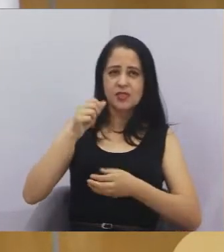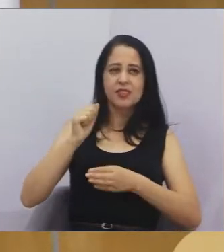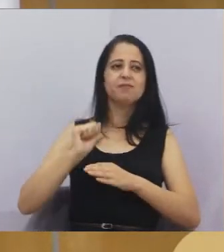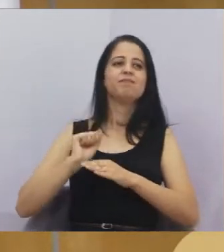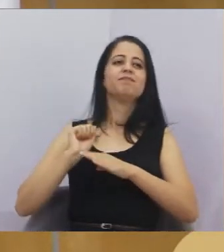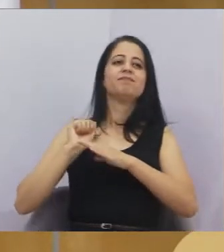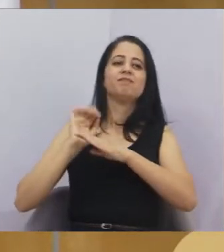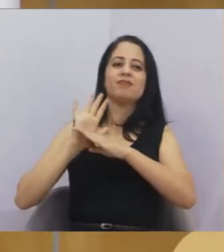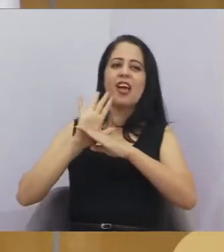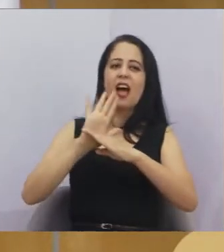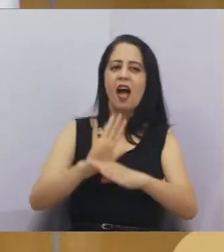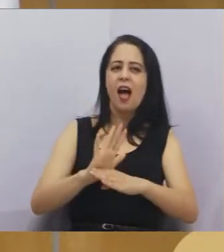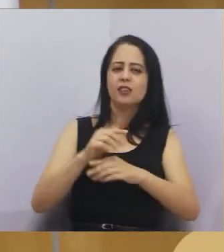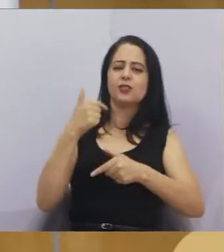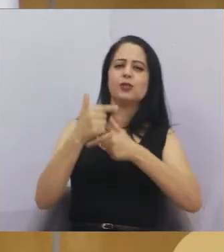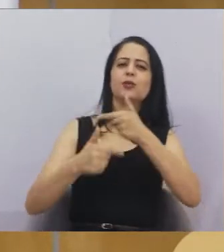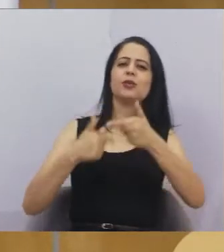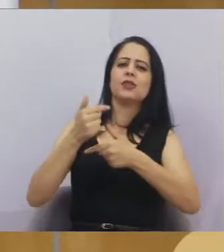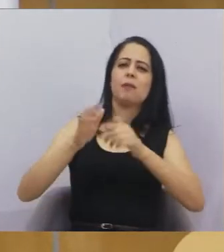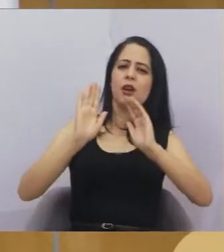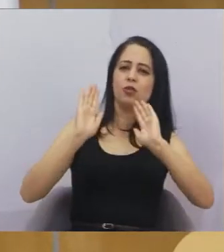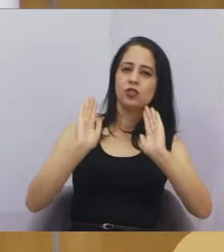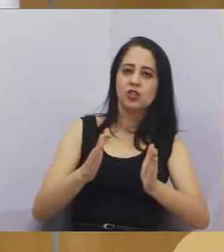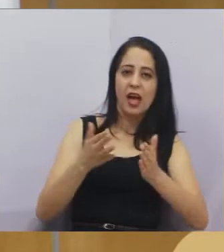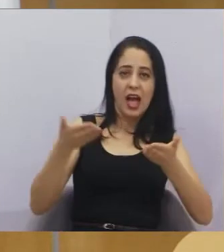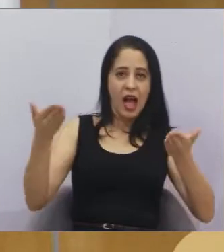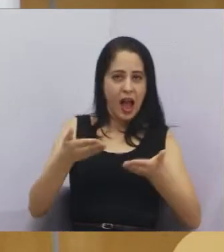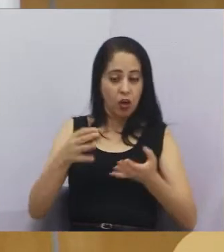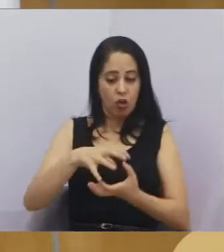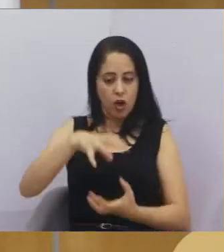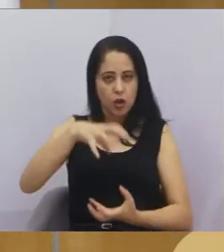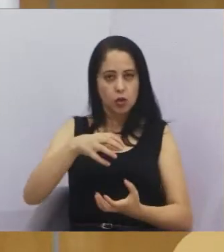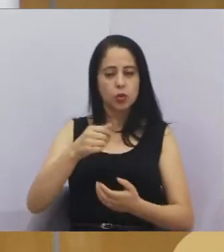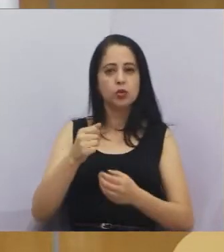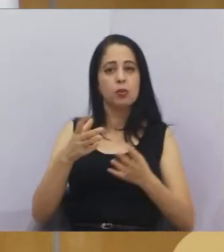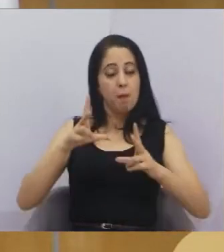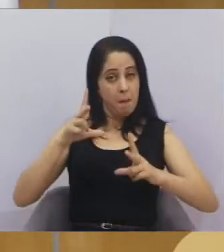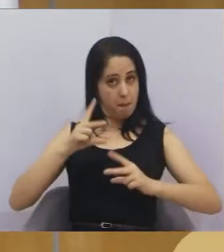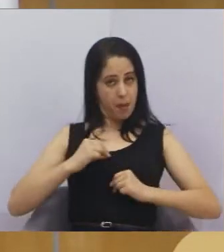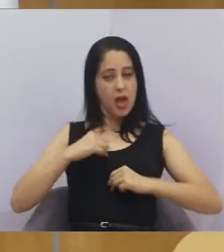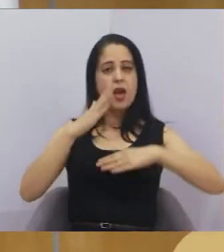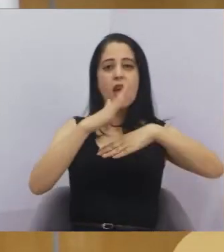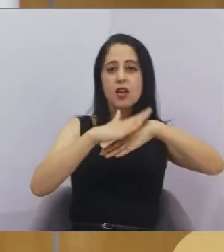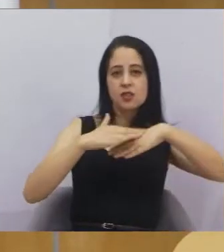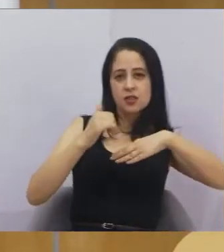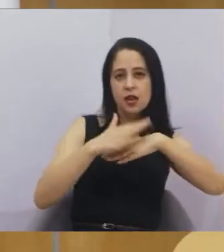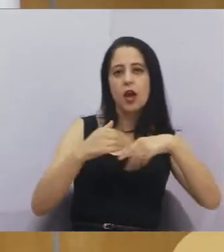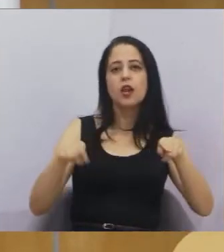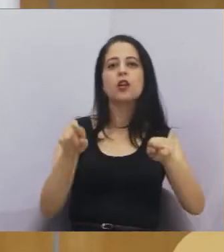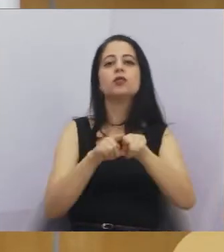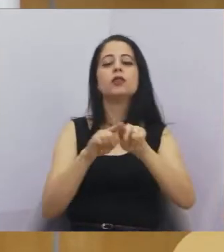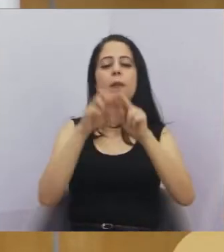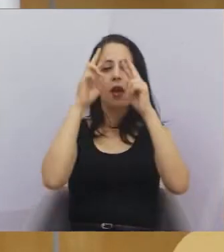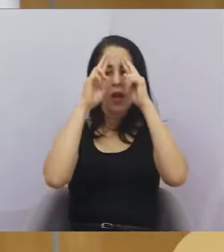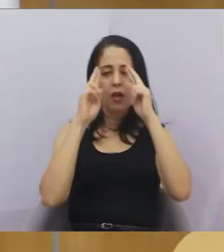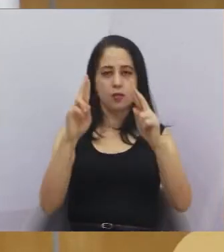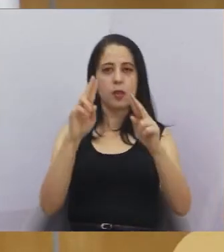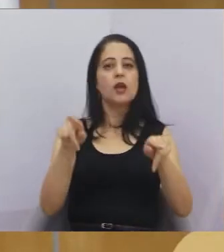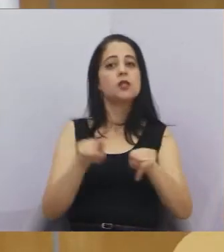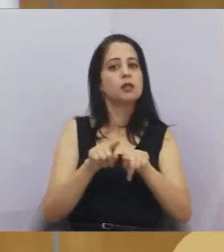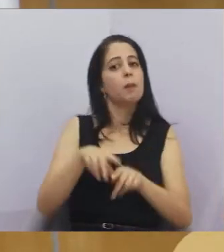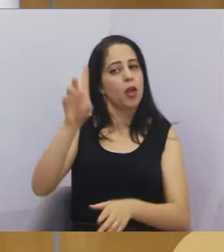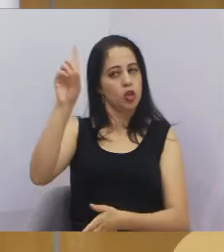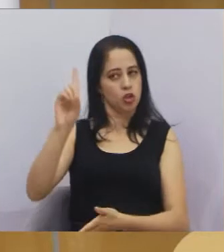contribuíram e hoje merecem o nosso carinho, o nosso respeito e merecem ter os seus direitos